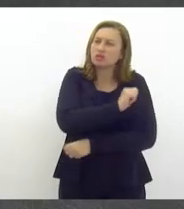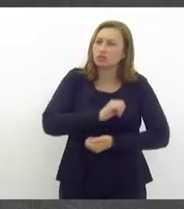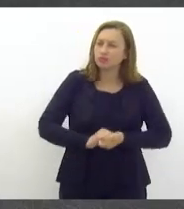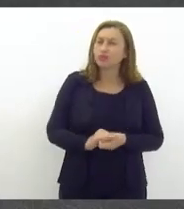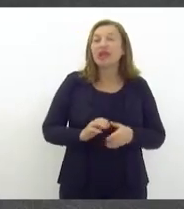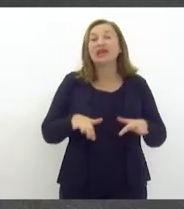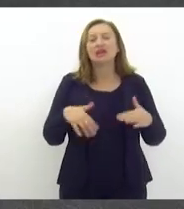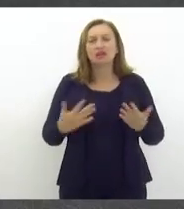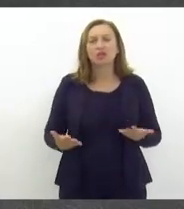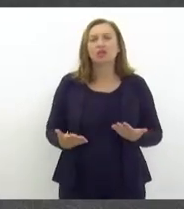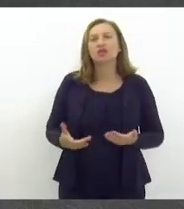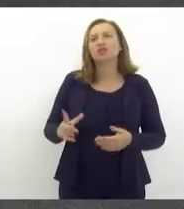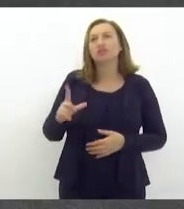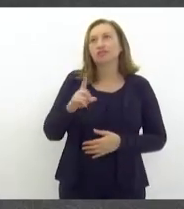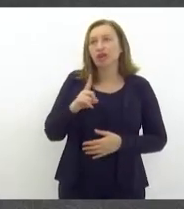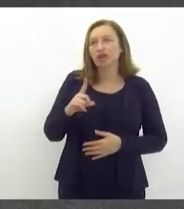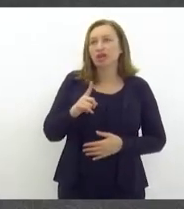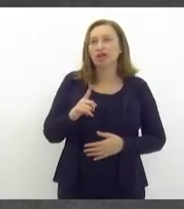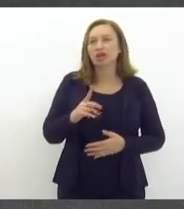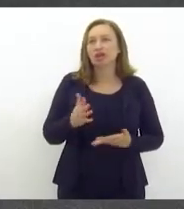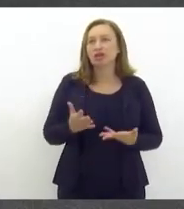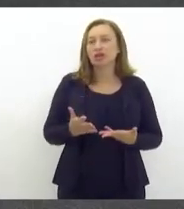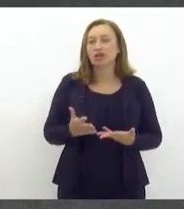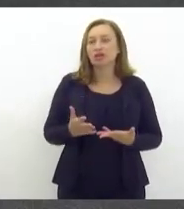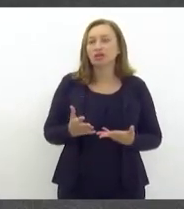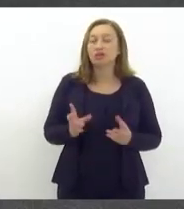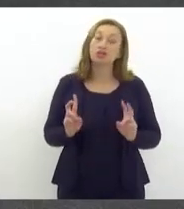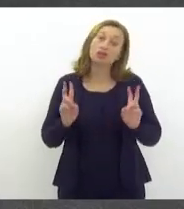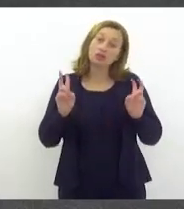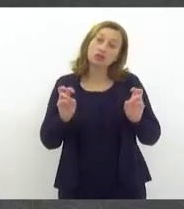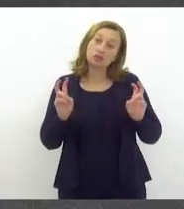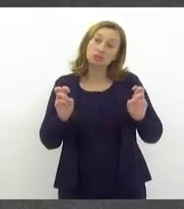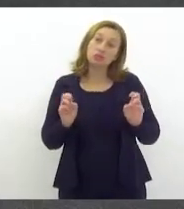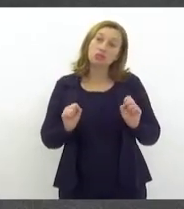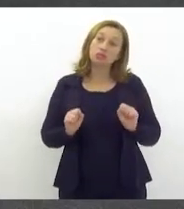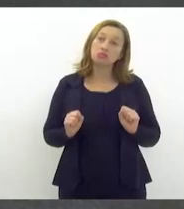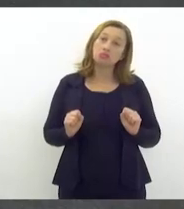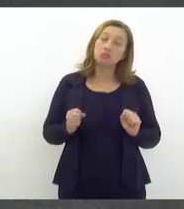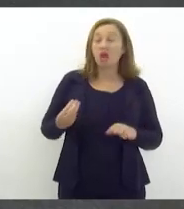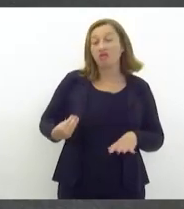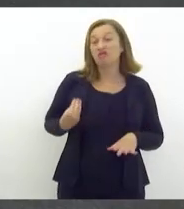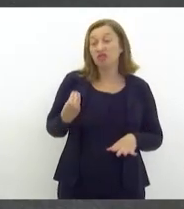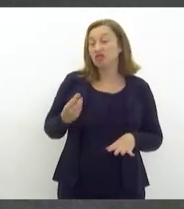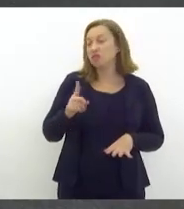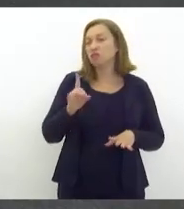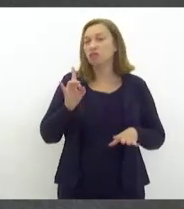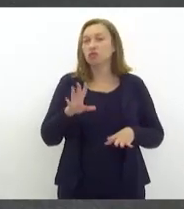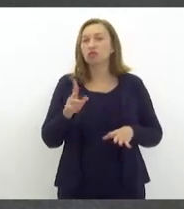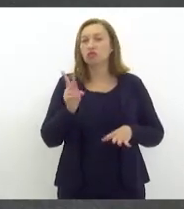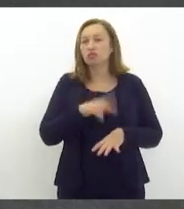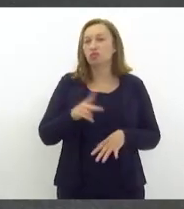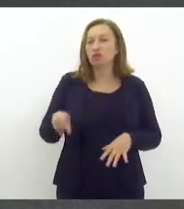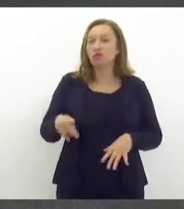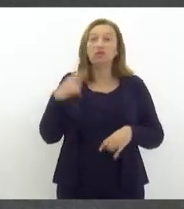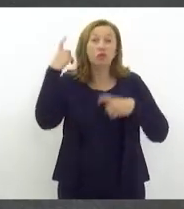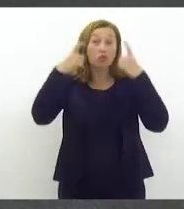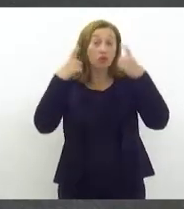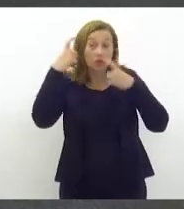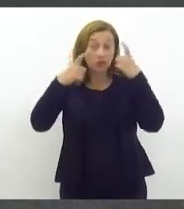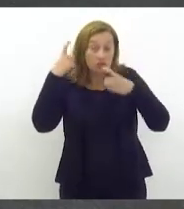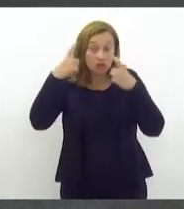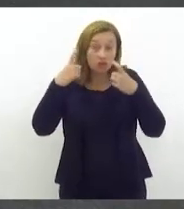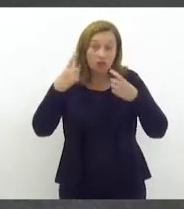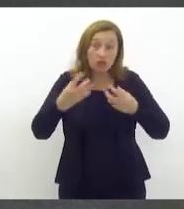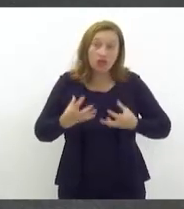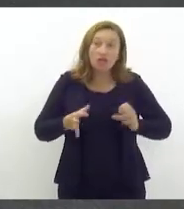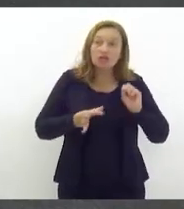curriculares. Então, a gente ainda tem essa situação que torna a vida não só dos professores também, que ficam preocupados em